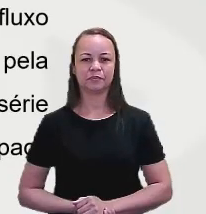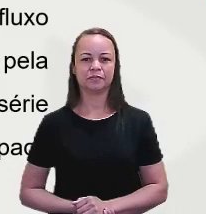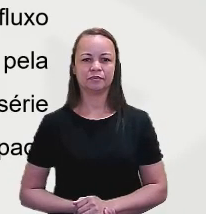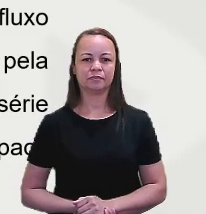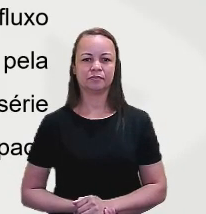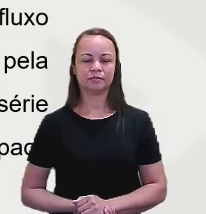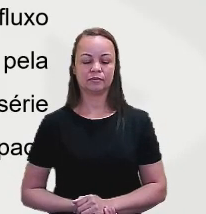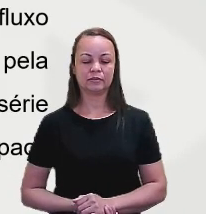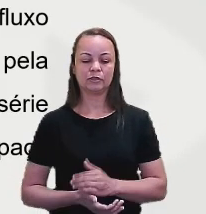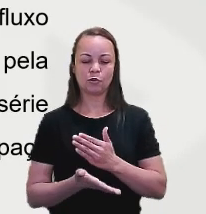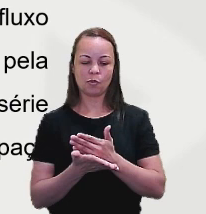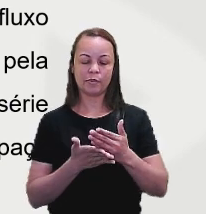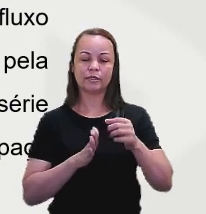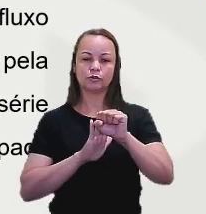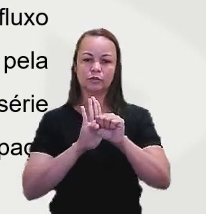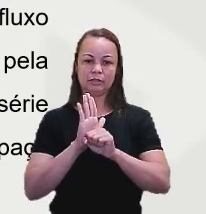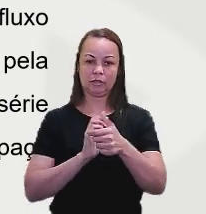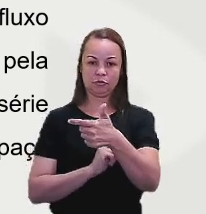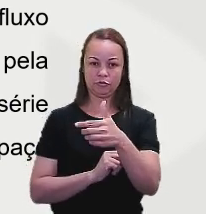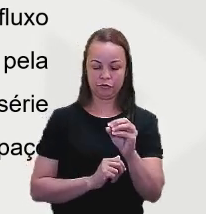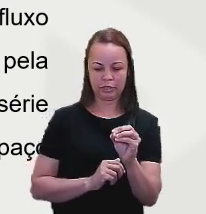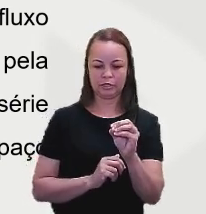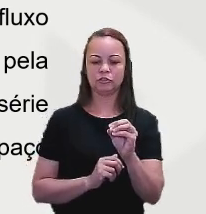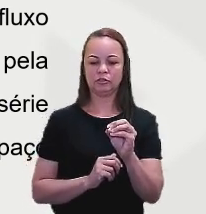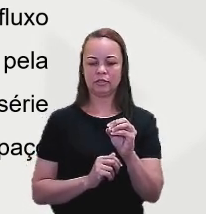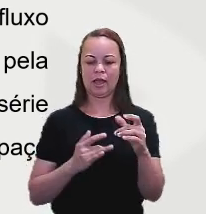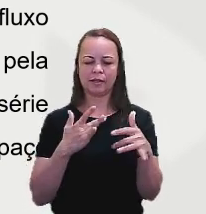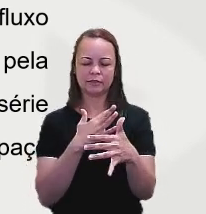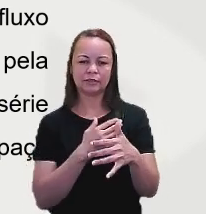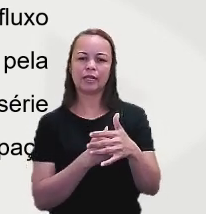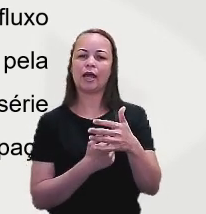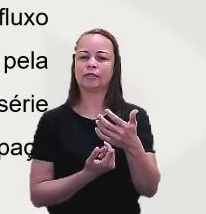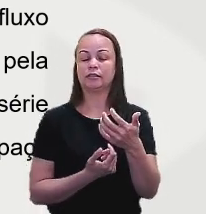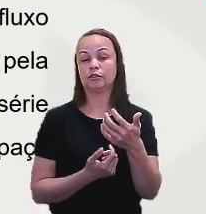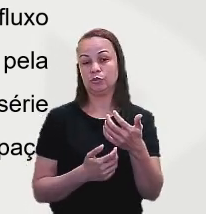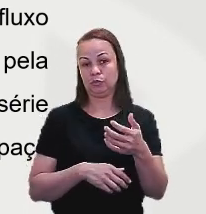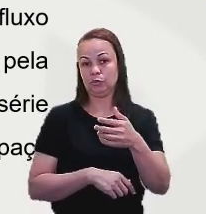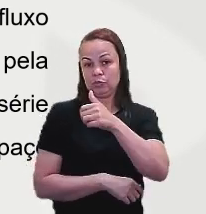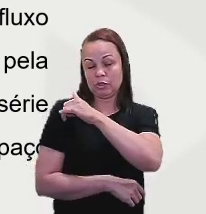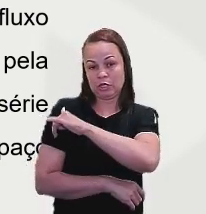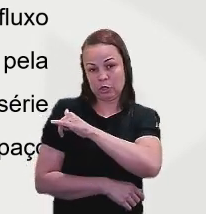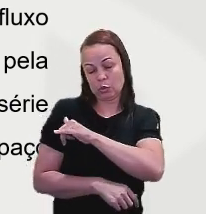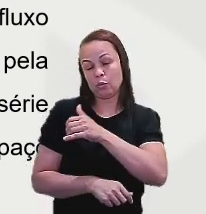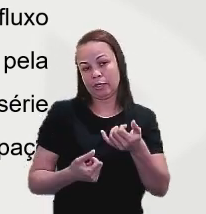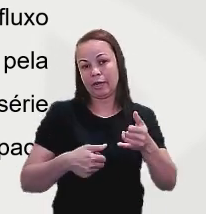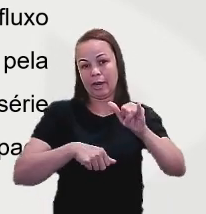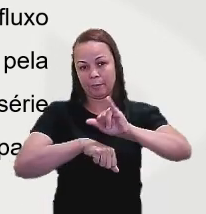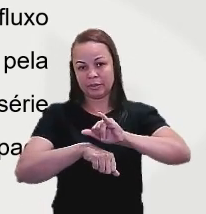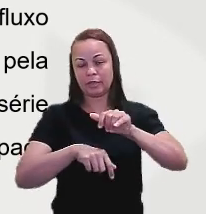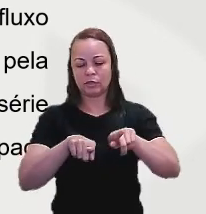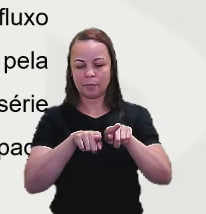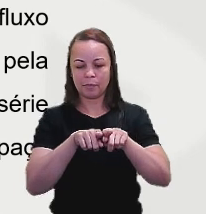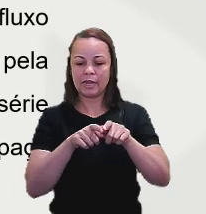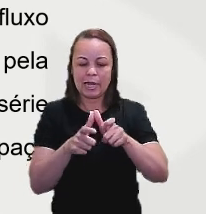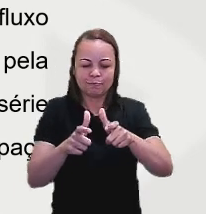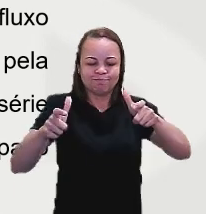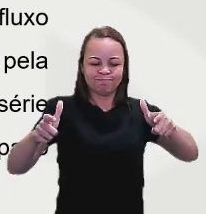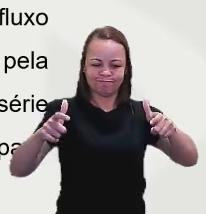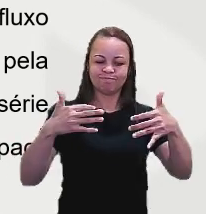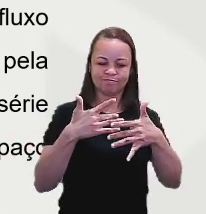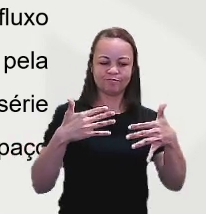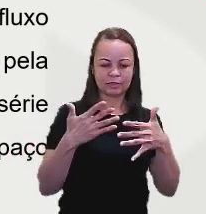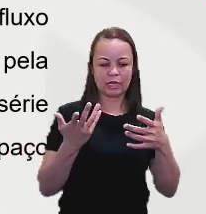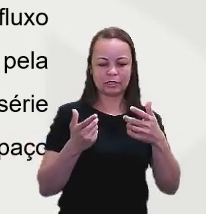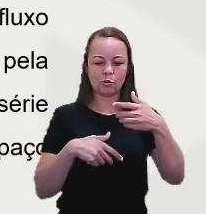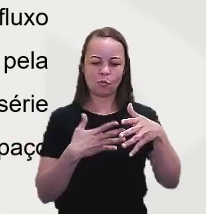No começo do século XX, a cidade do Rio de Janeiro, além de capital, era a maior cidade do Brasil, com a população em torno de